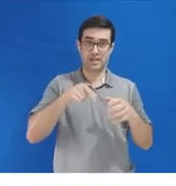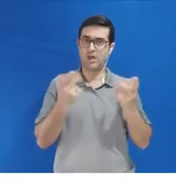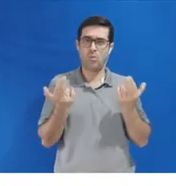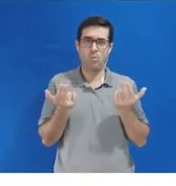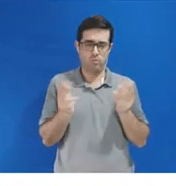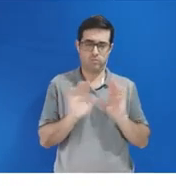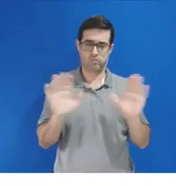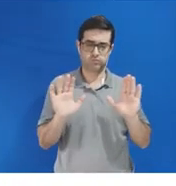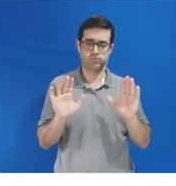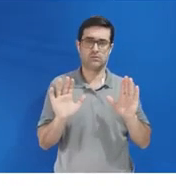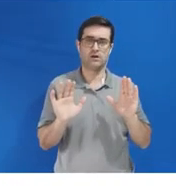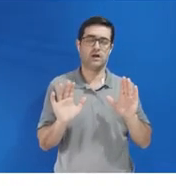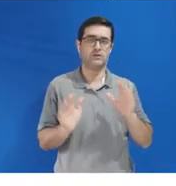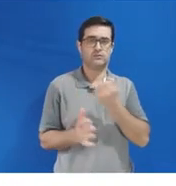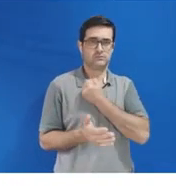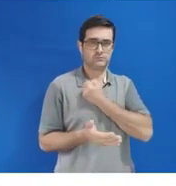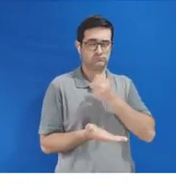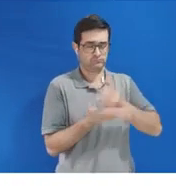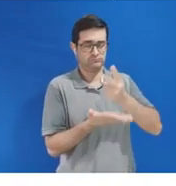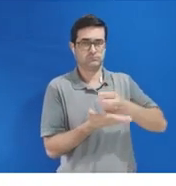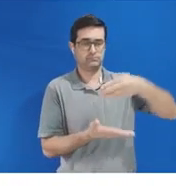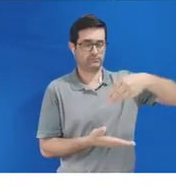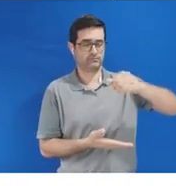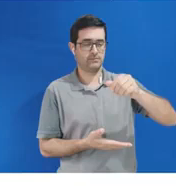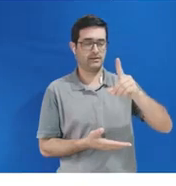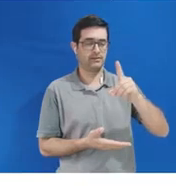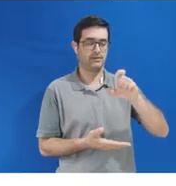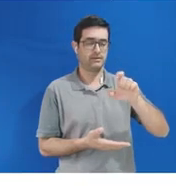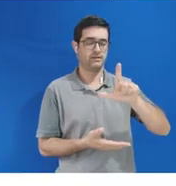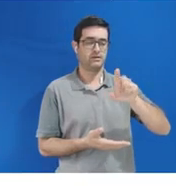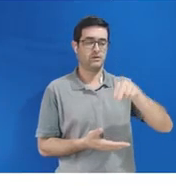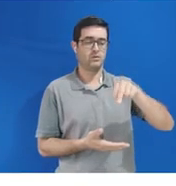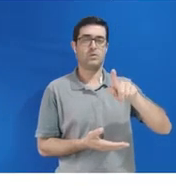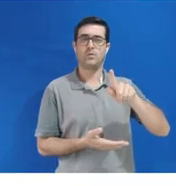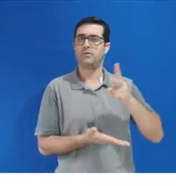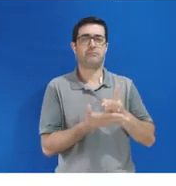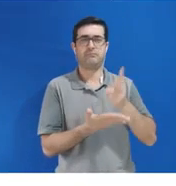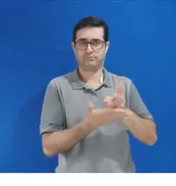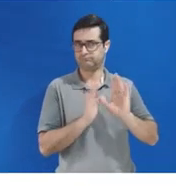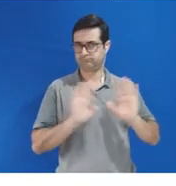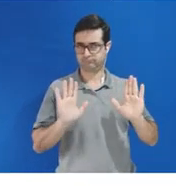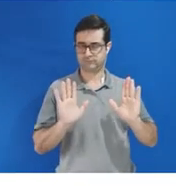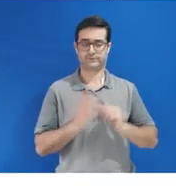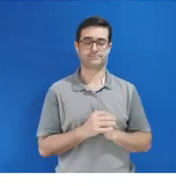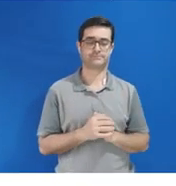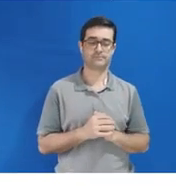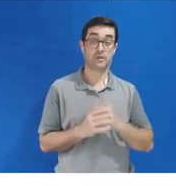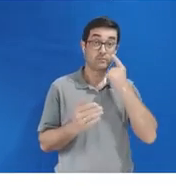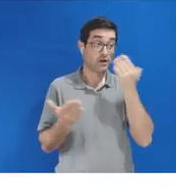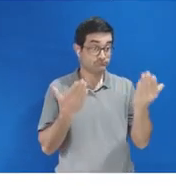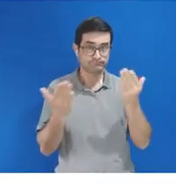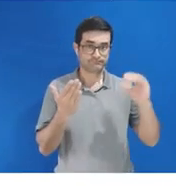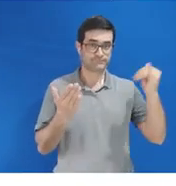ambos será igual, ou seja, a constante de Madelung mantém a mesma. Só comparando as cargas, eu posso dizer que